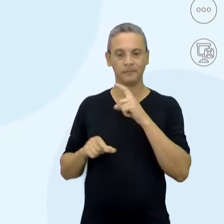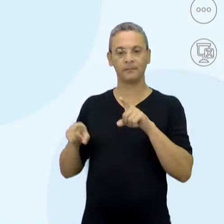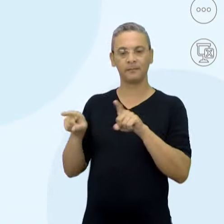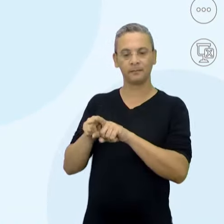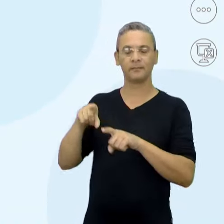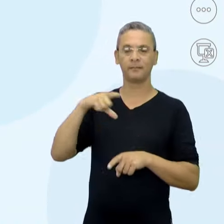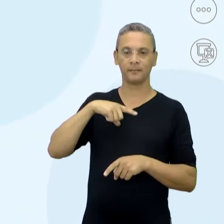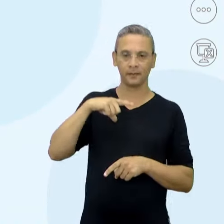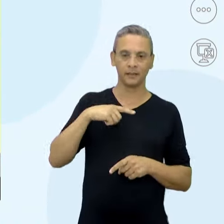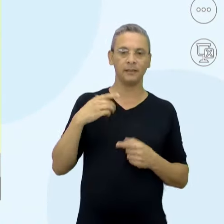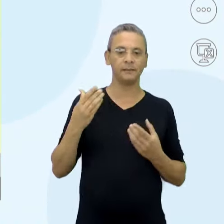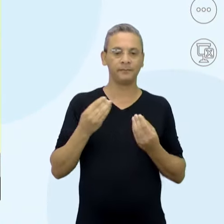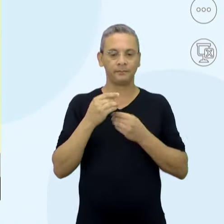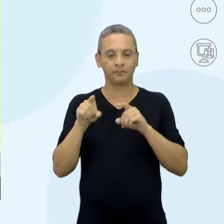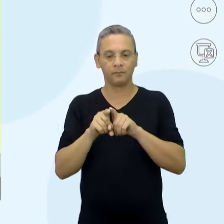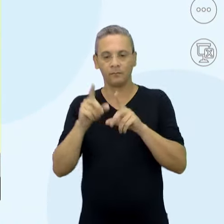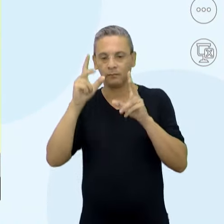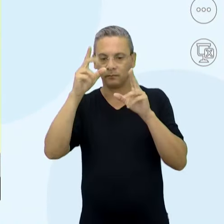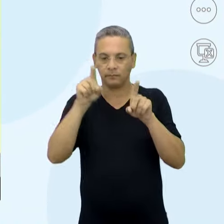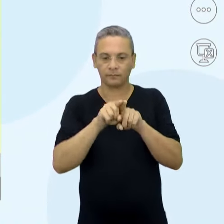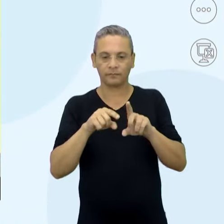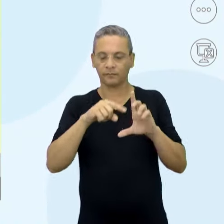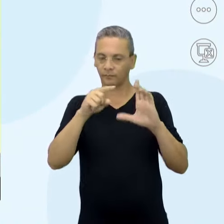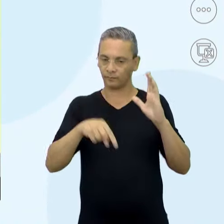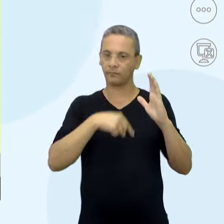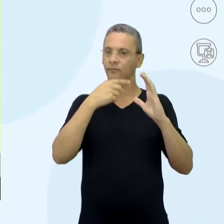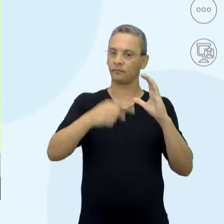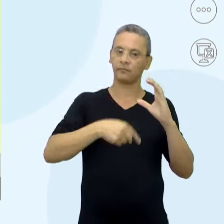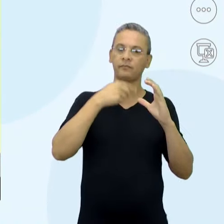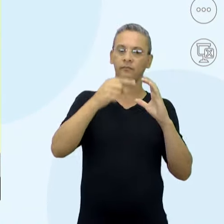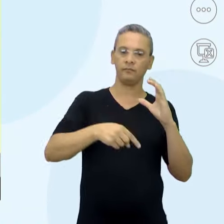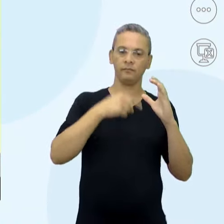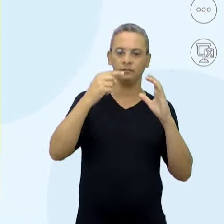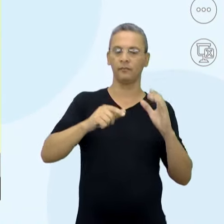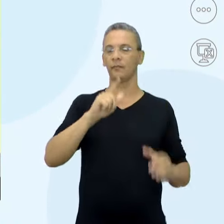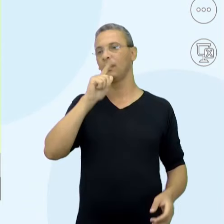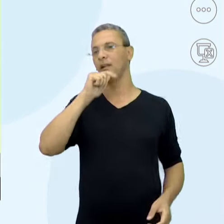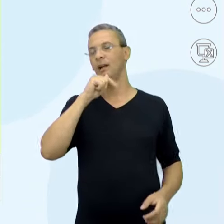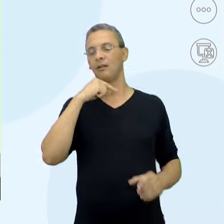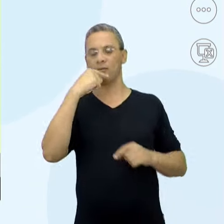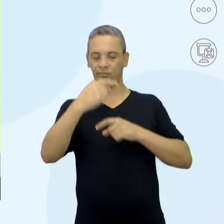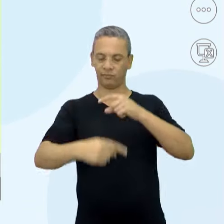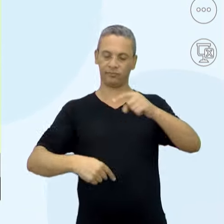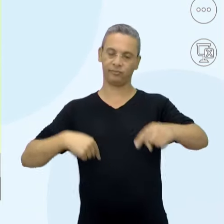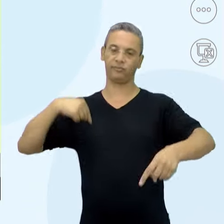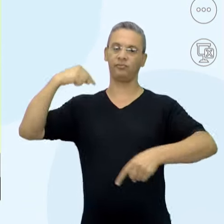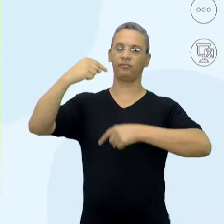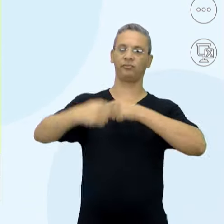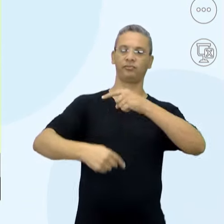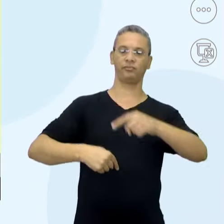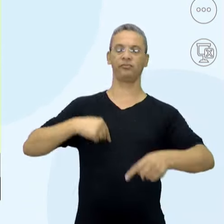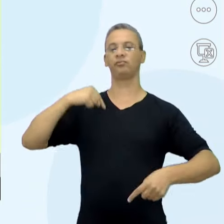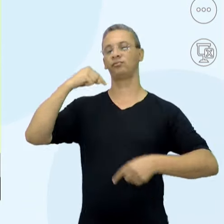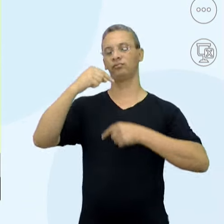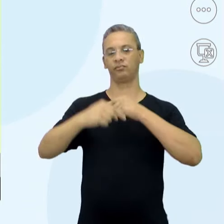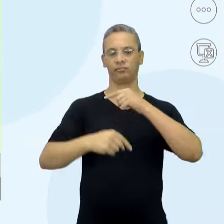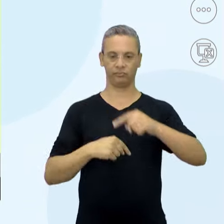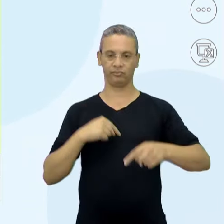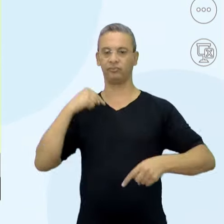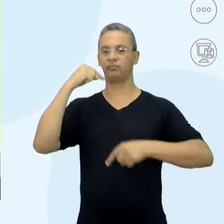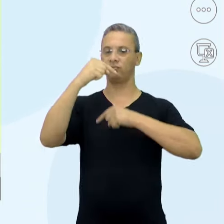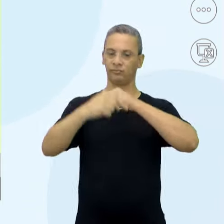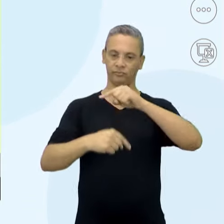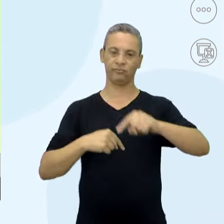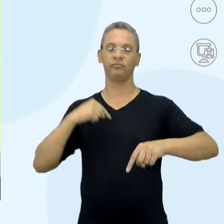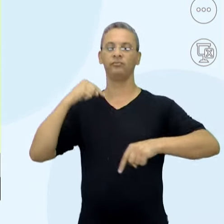tem como fonte também esse de queda d'água, a água vai caindo aqui, ó. Ela vai caindo aqui e girando